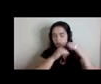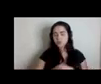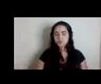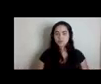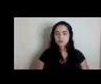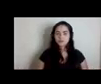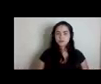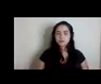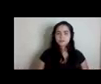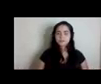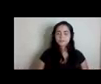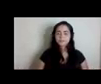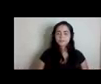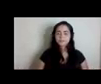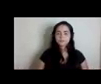ele me